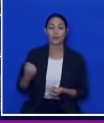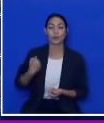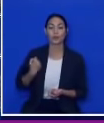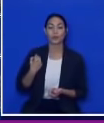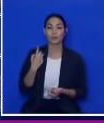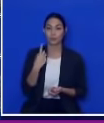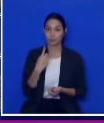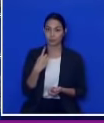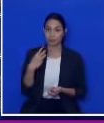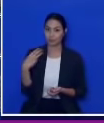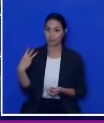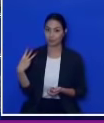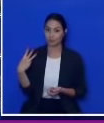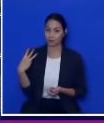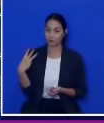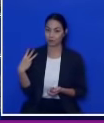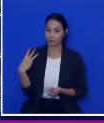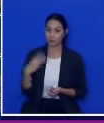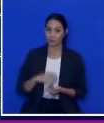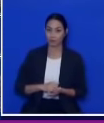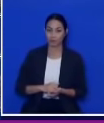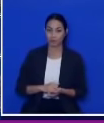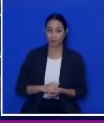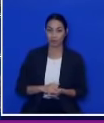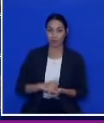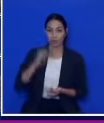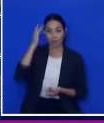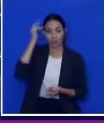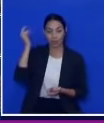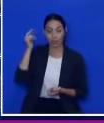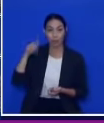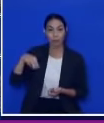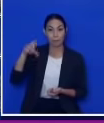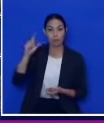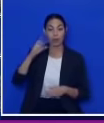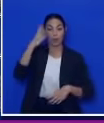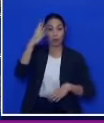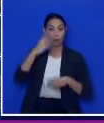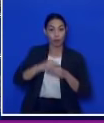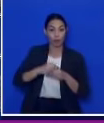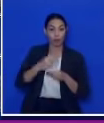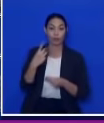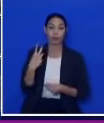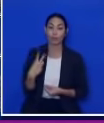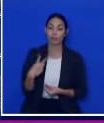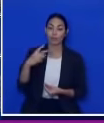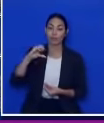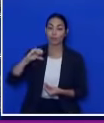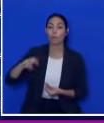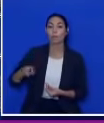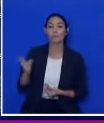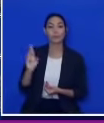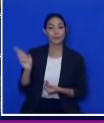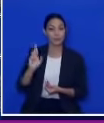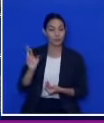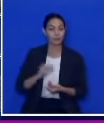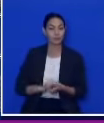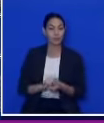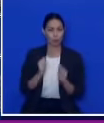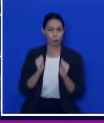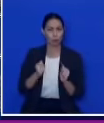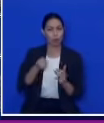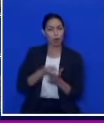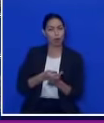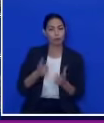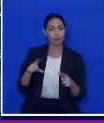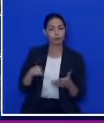13. Número 13. E nesta terça-feira, Mega Sena acumulada em 29 milhões de reais. Você pode ir até uma